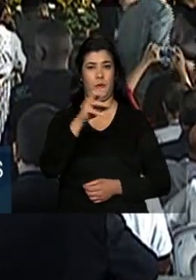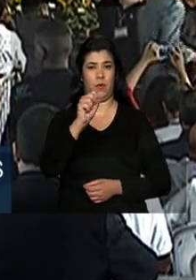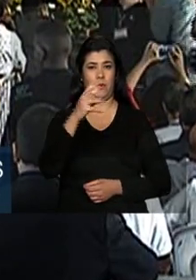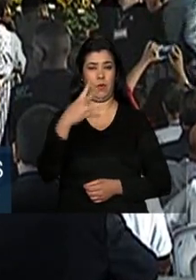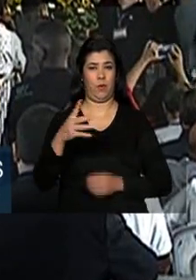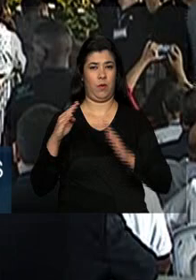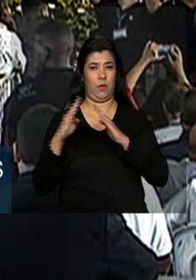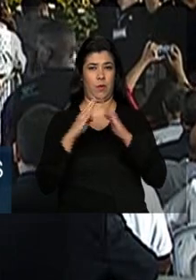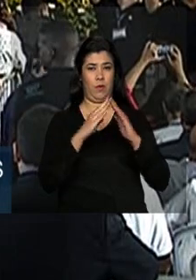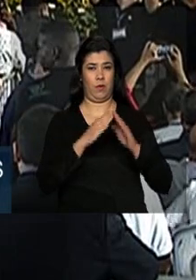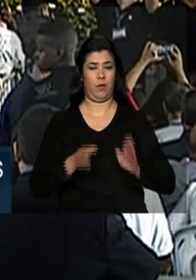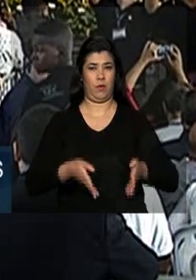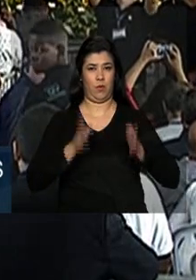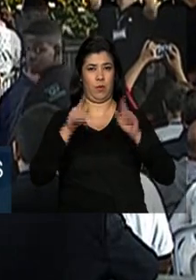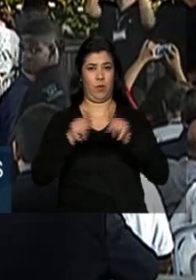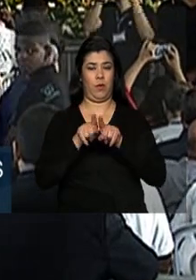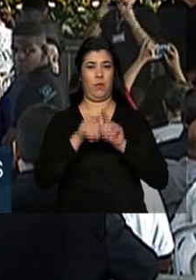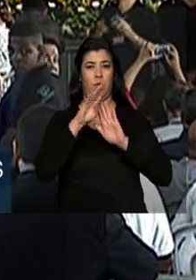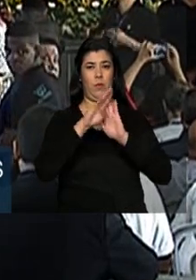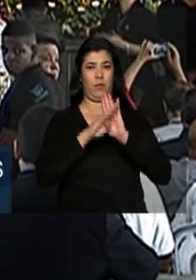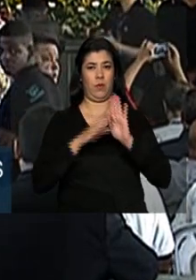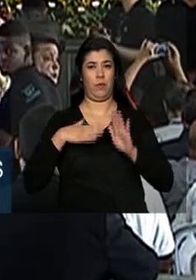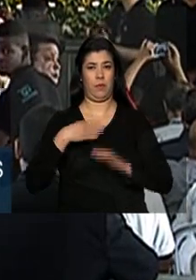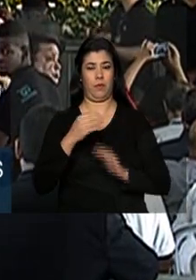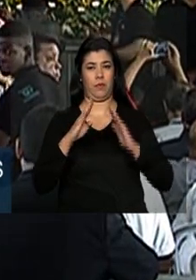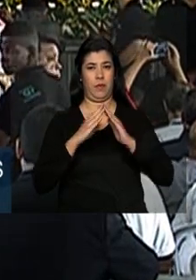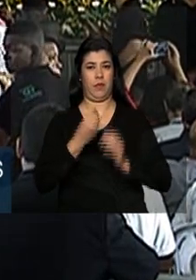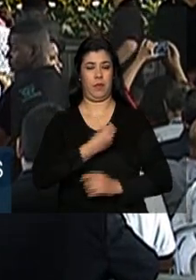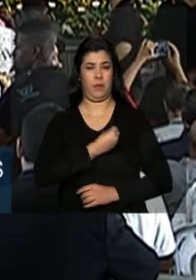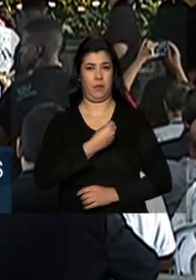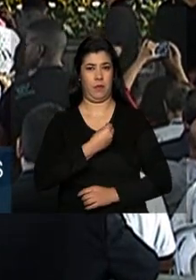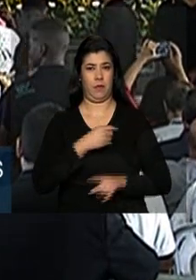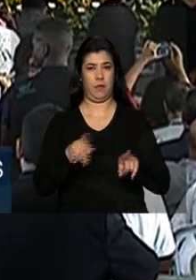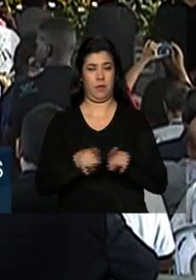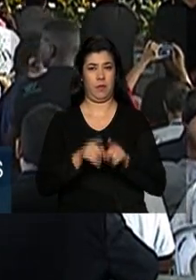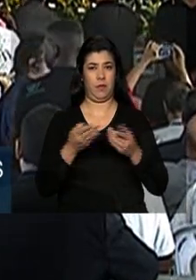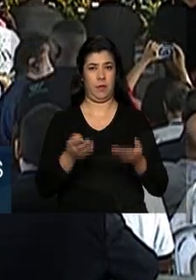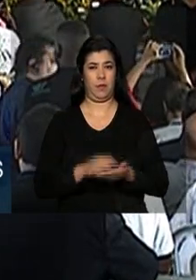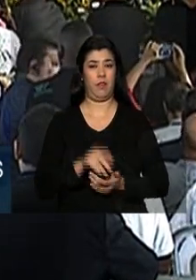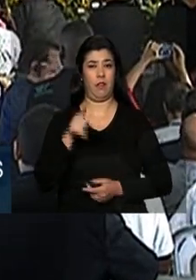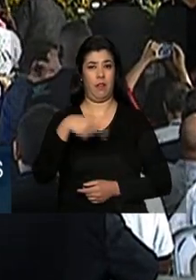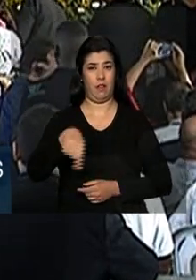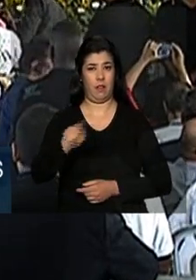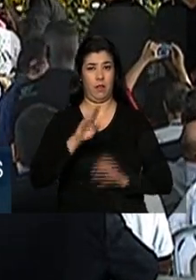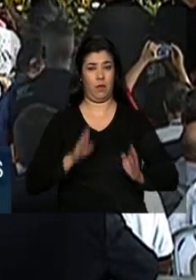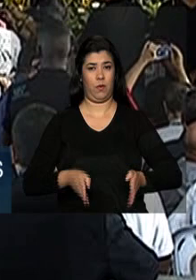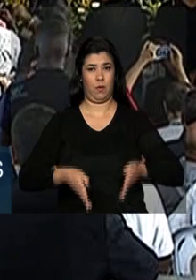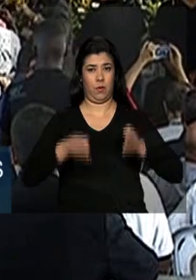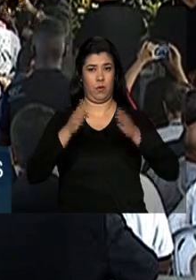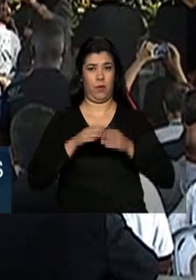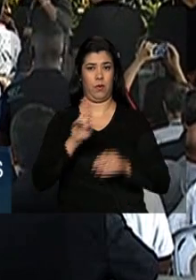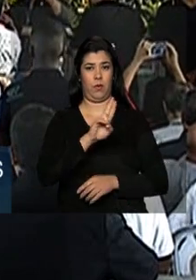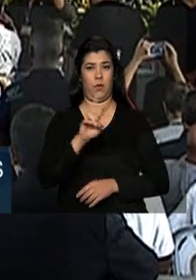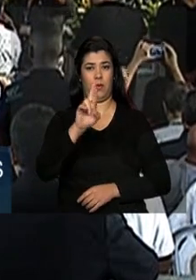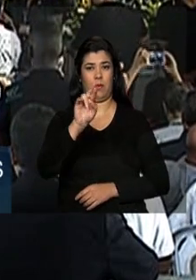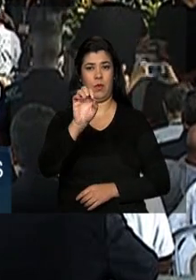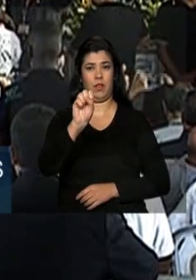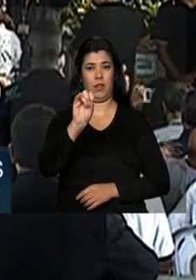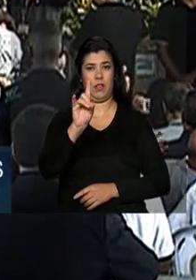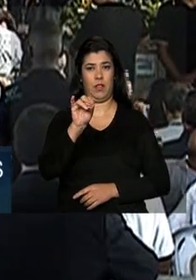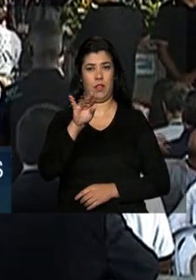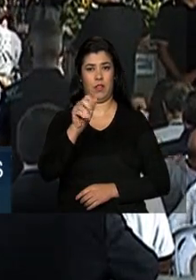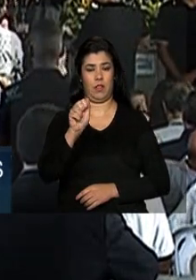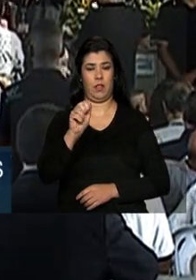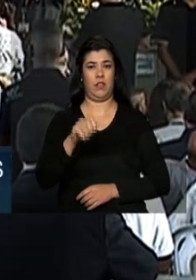1.484 unidades habitacionais do programa Minha Casa Minha Vida. As moradias ficam nos residenciais Recanto